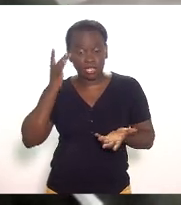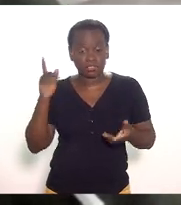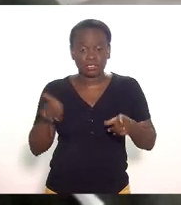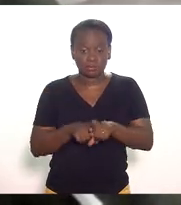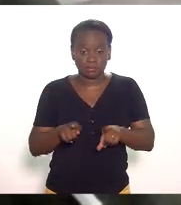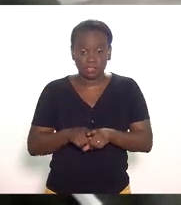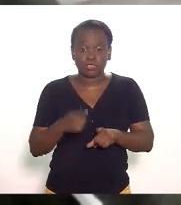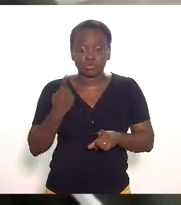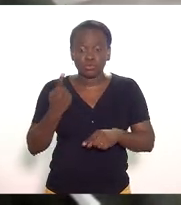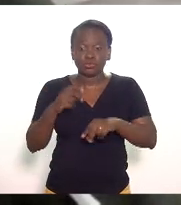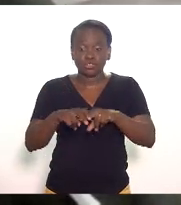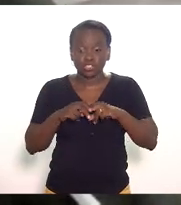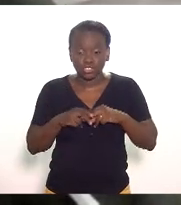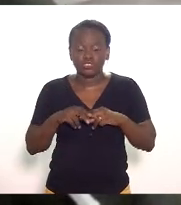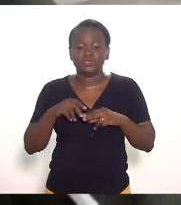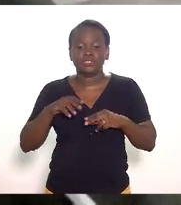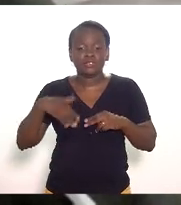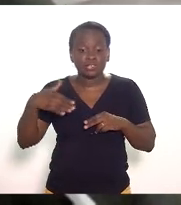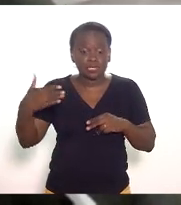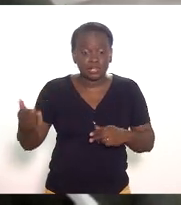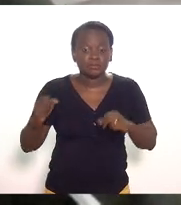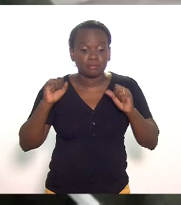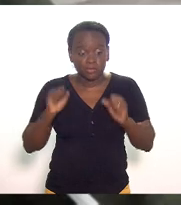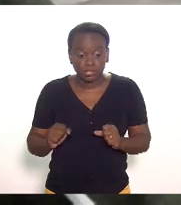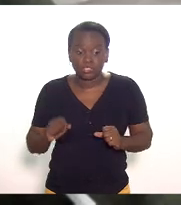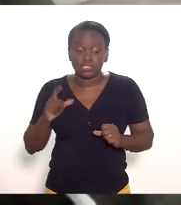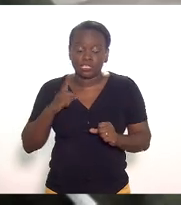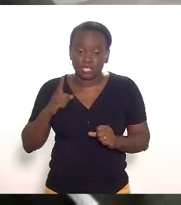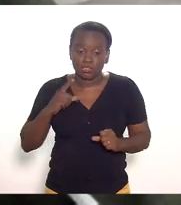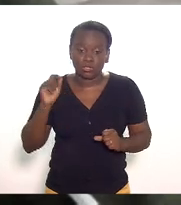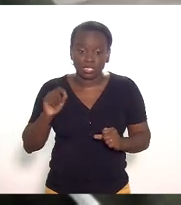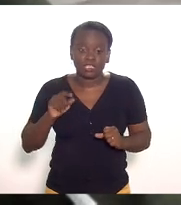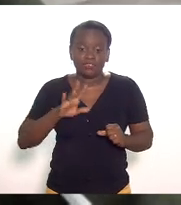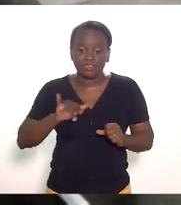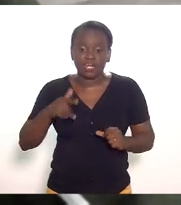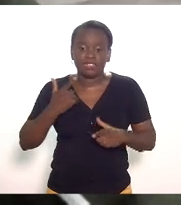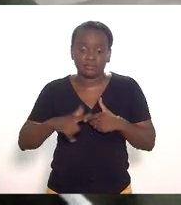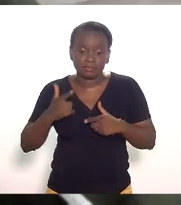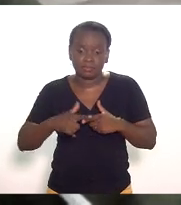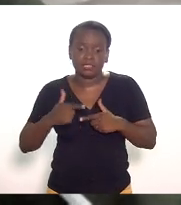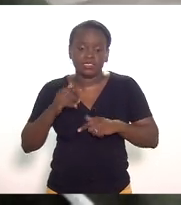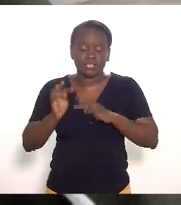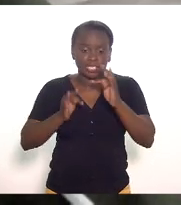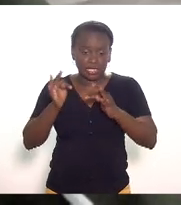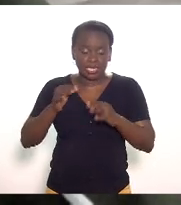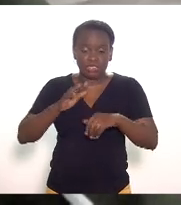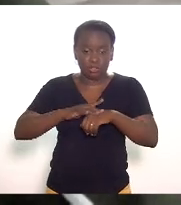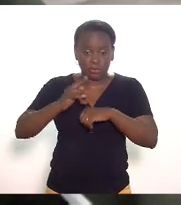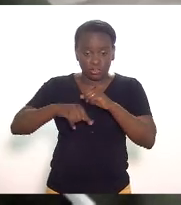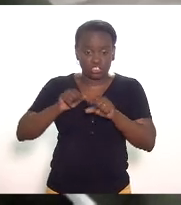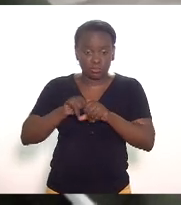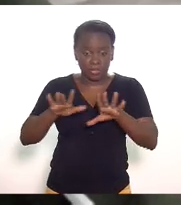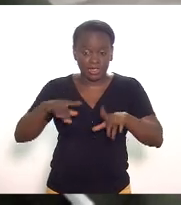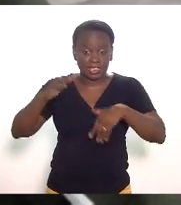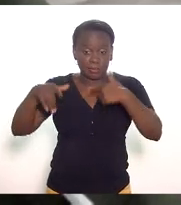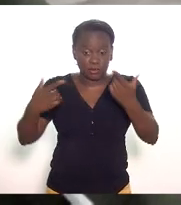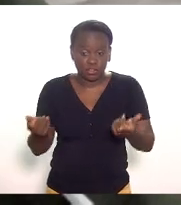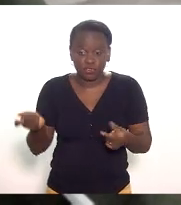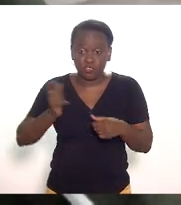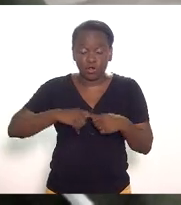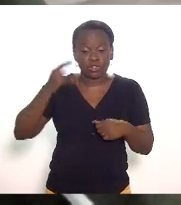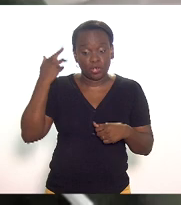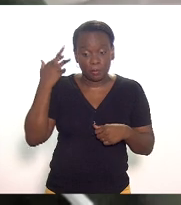das causas e uma das consequências que teremos que tratar pós-pandemia, nesse novo